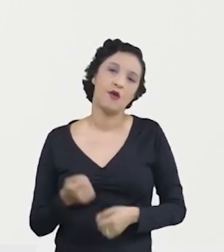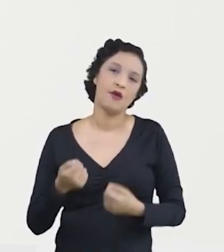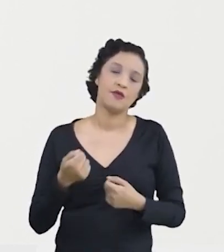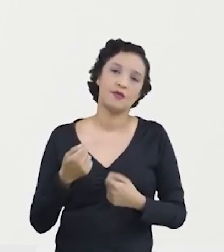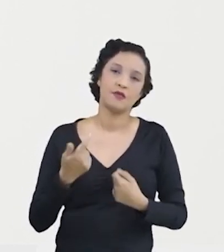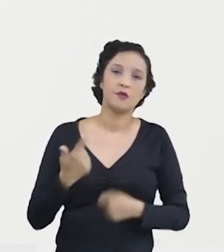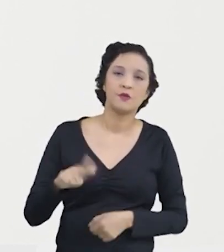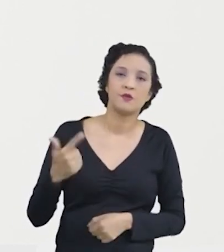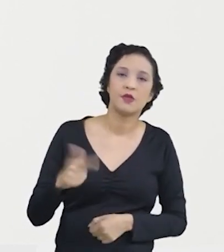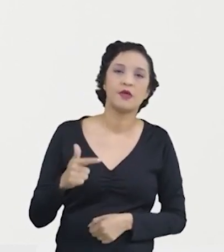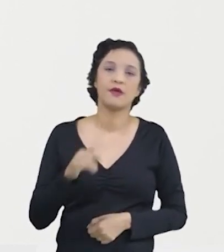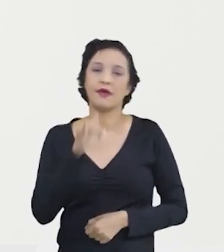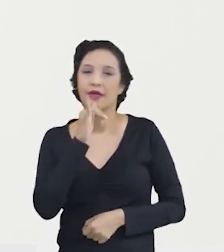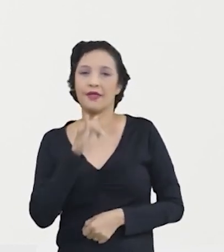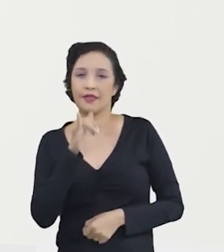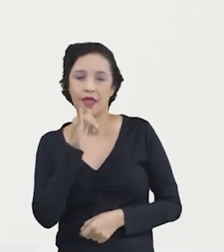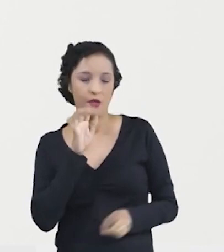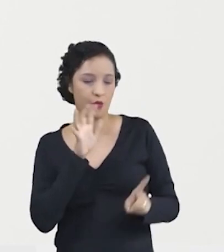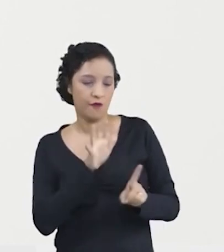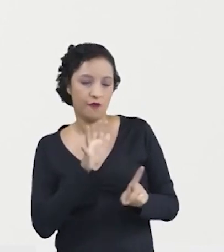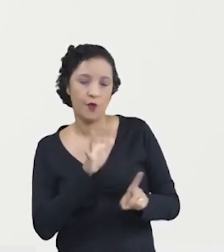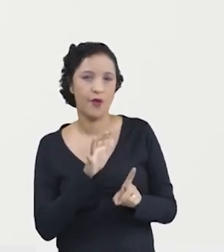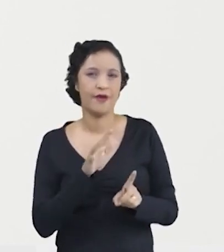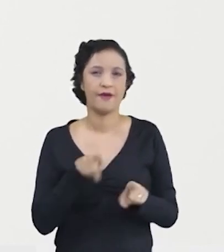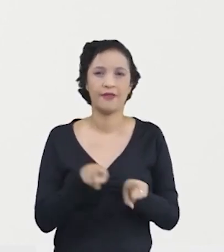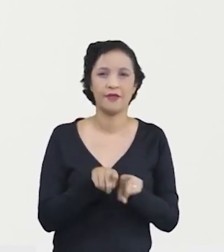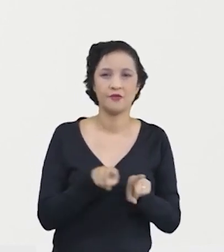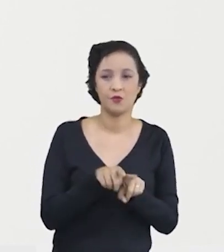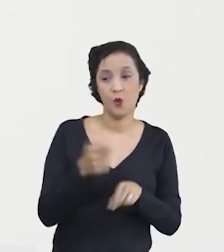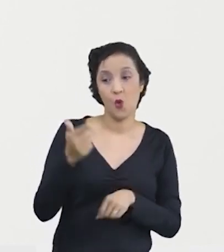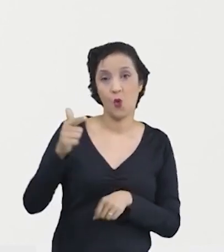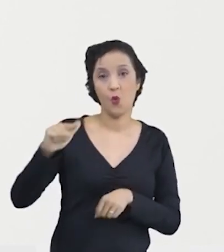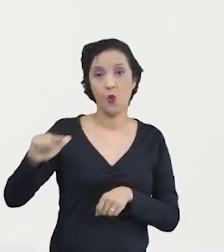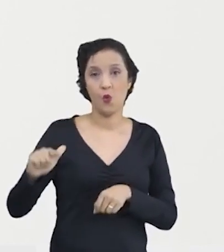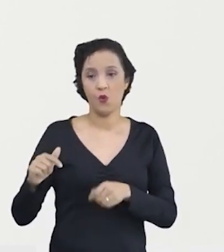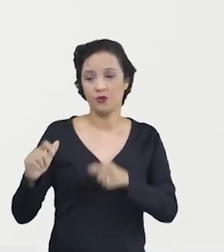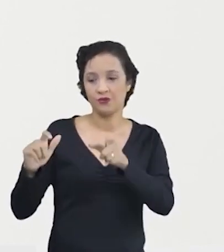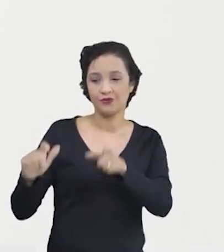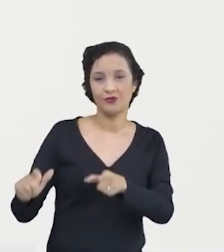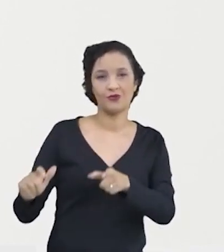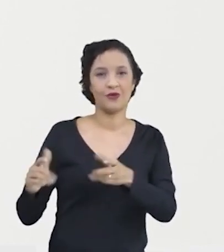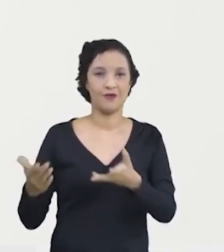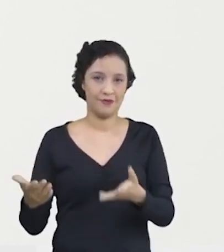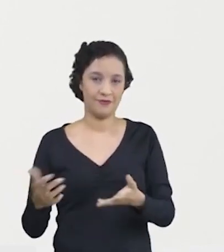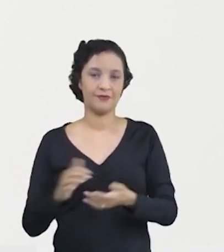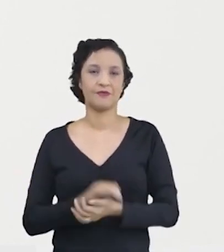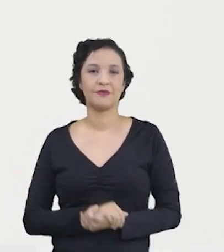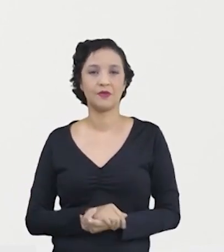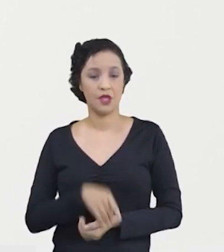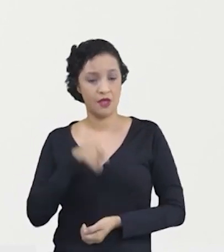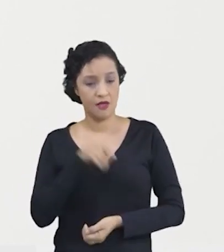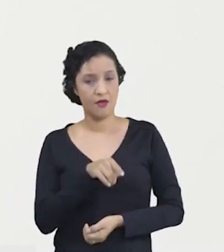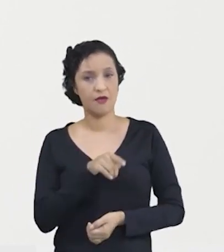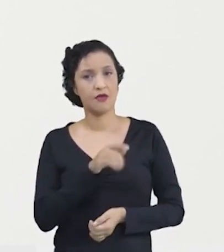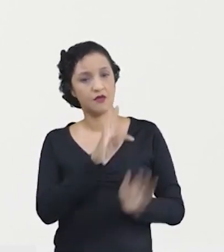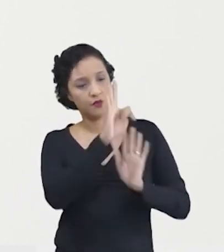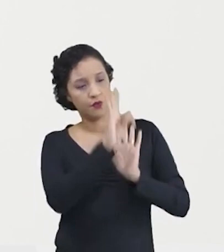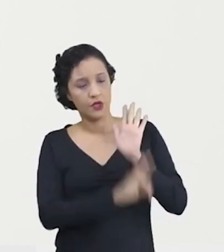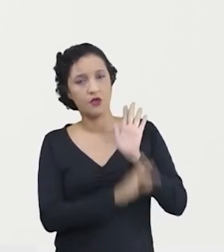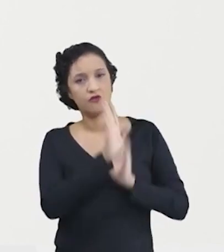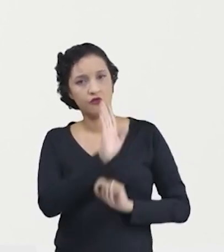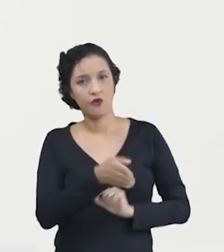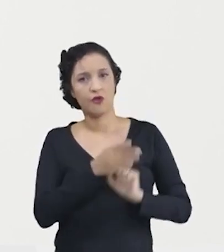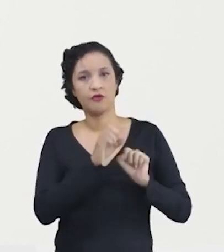ou buscar na minha leitura de mundo uma interpretação para ele. Ele está tal qual, no sentido